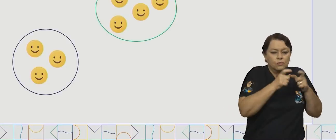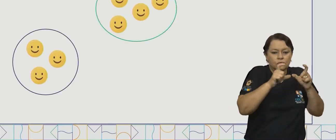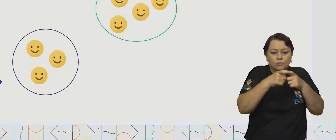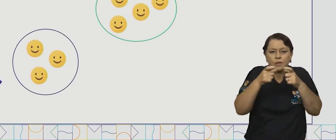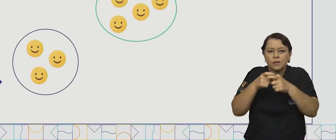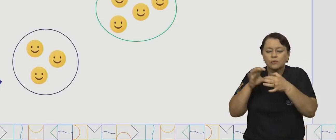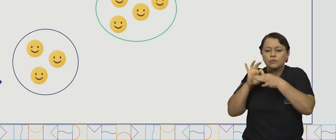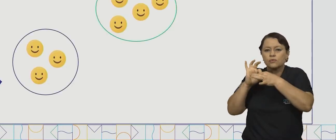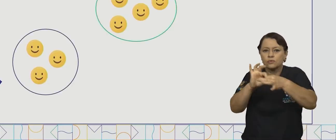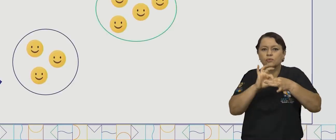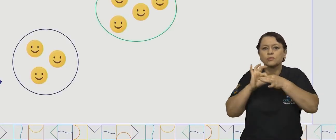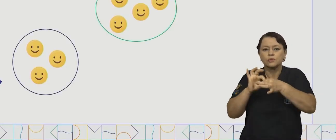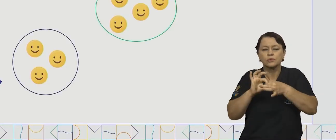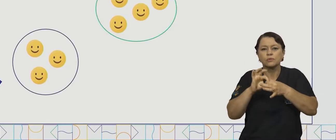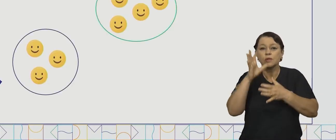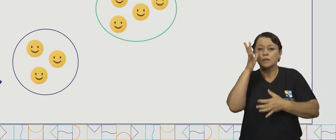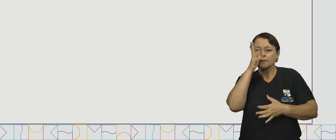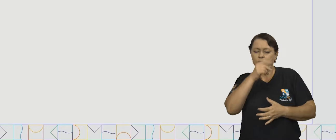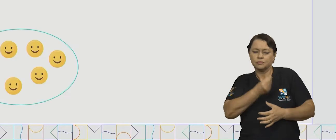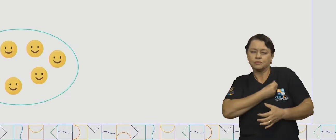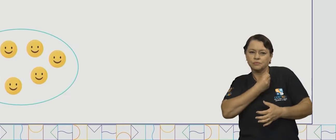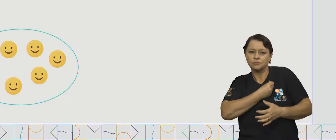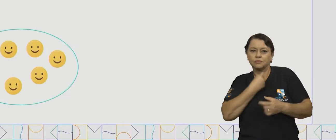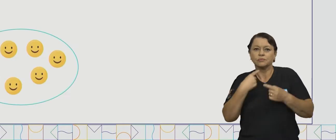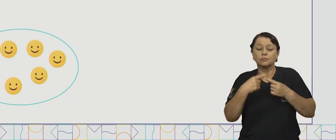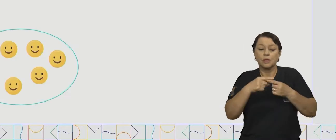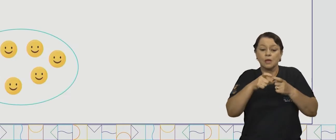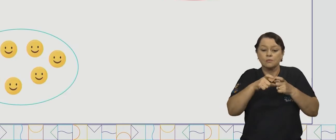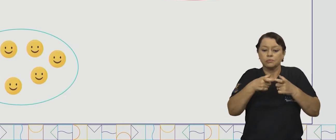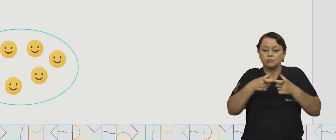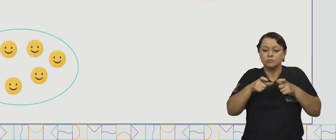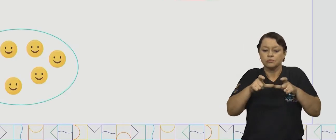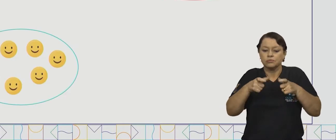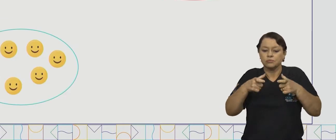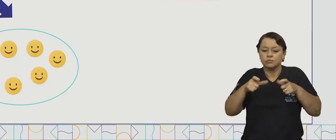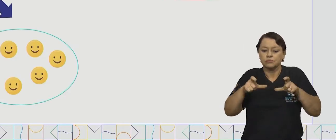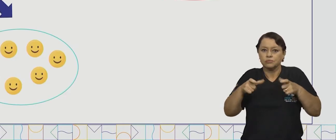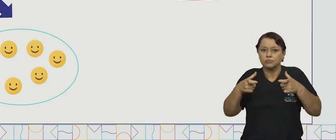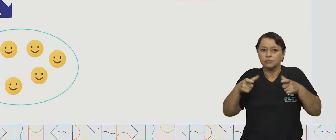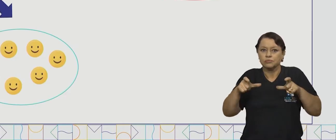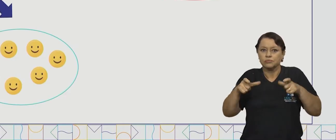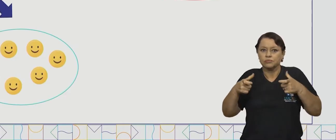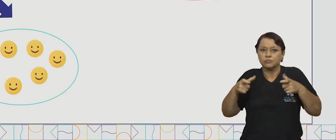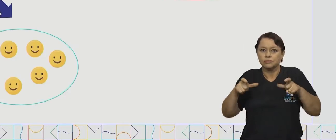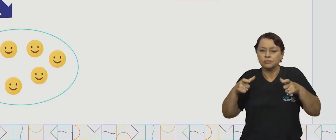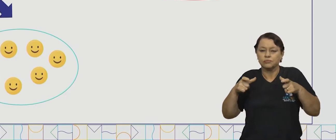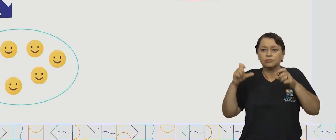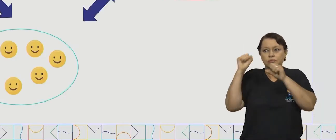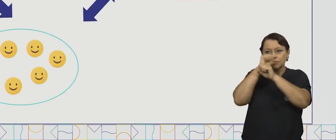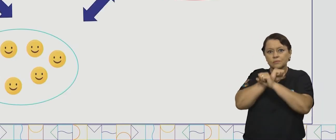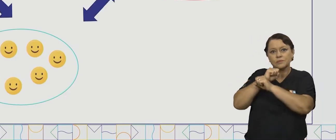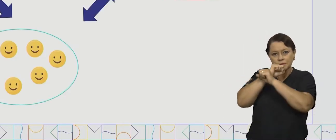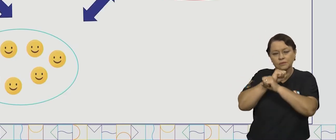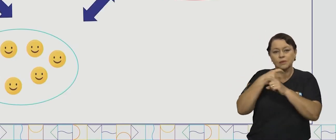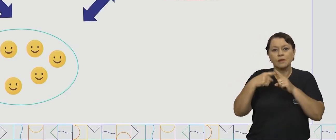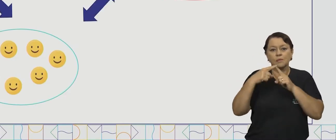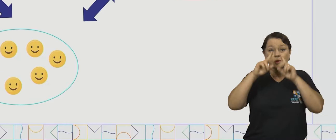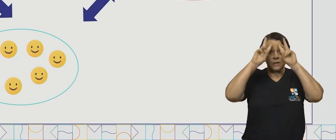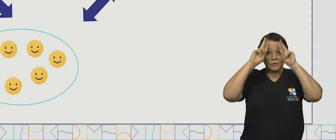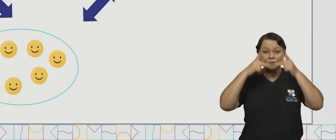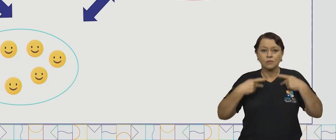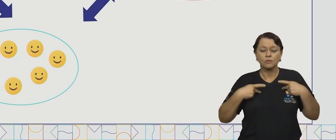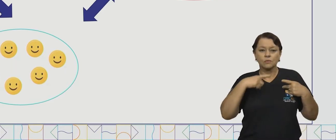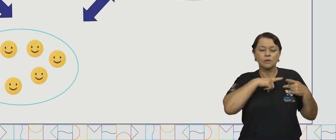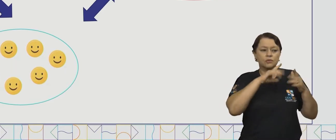própria sobrevivência em grupos ainda maiores. Como estudamos nas aulas anteriores, no começo, os seres humanos agrupavam-se por